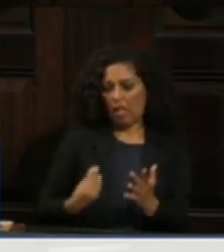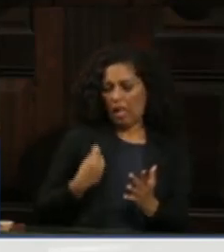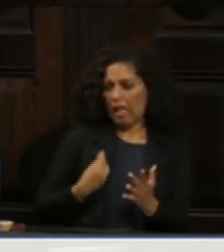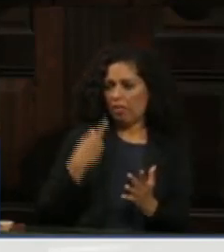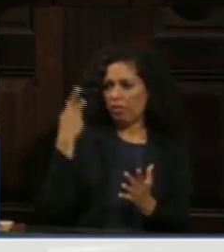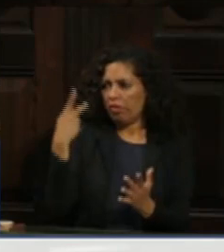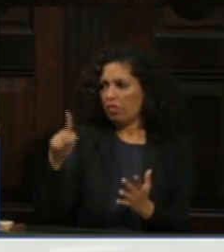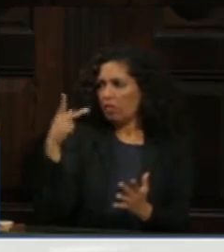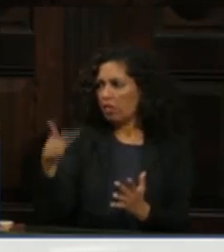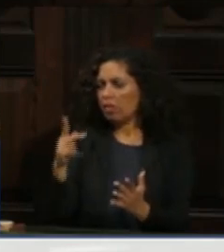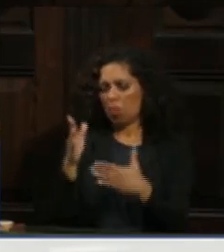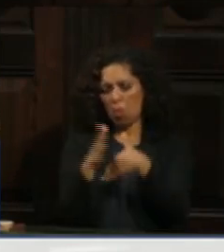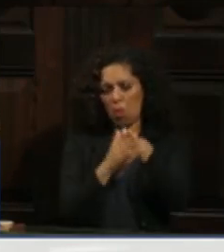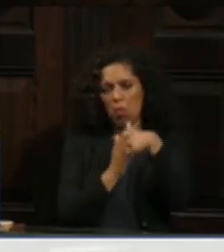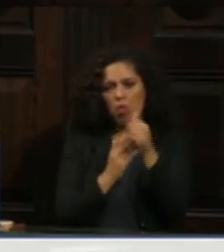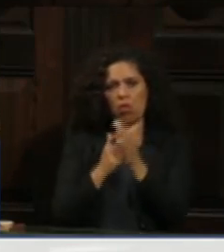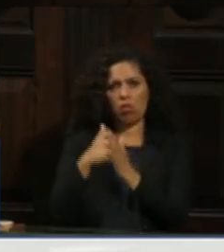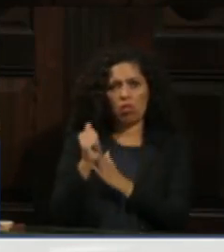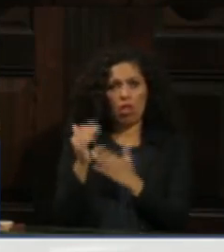que não pertencem ao meu gabinete.